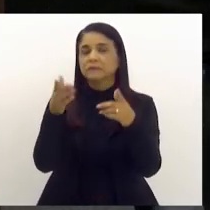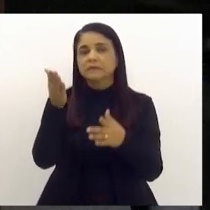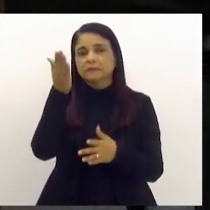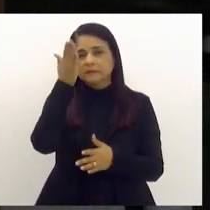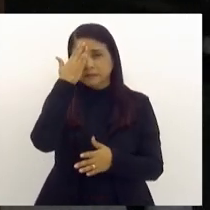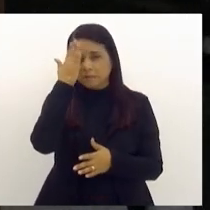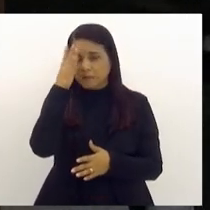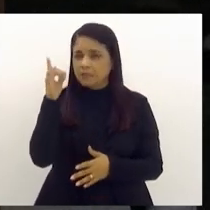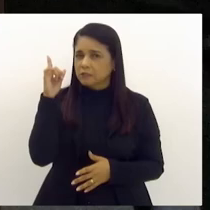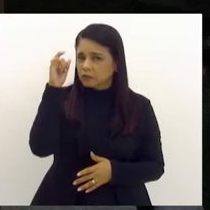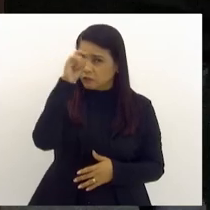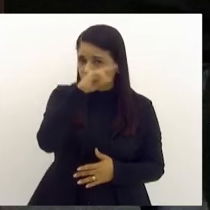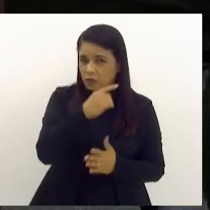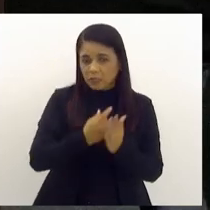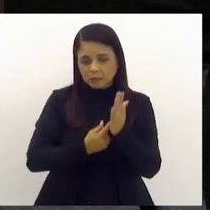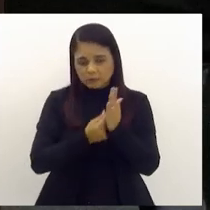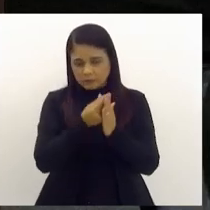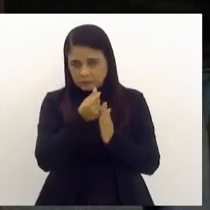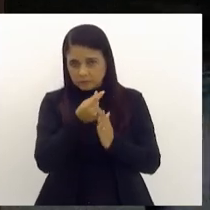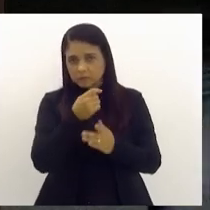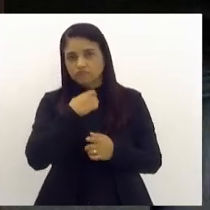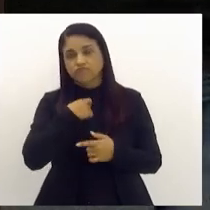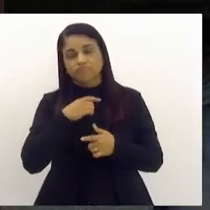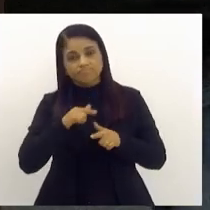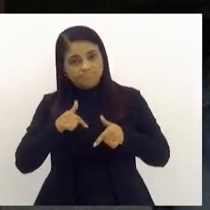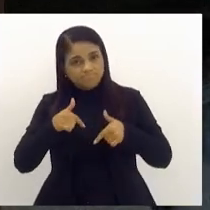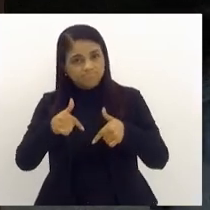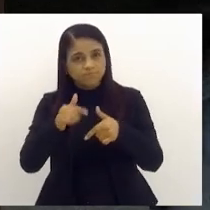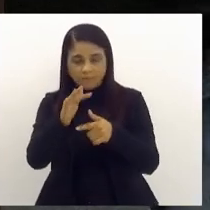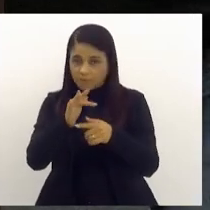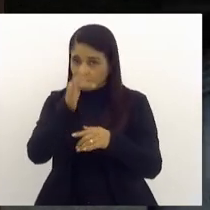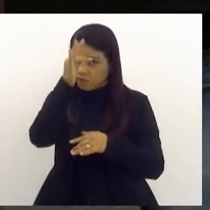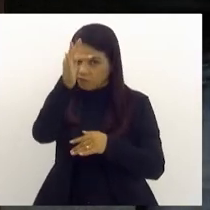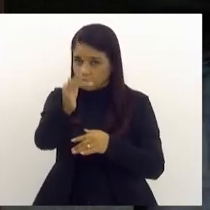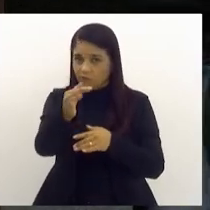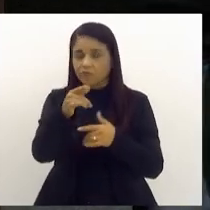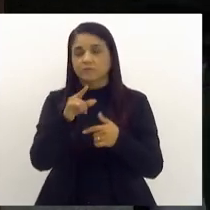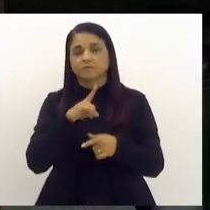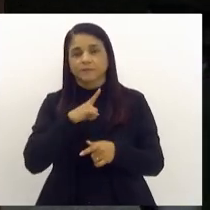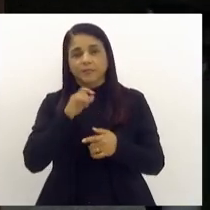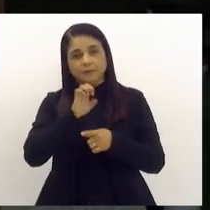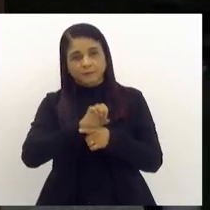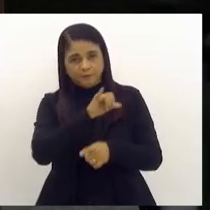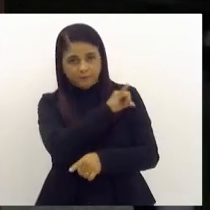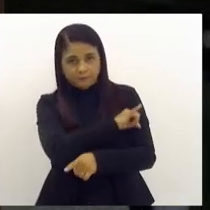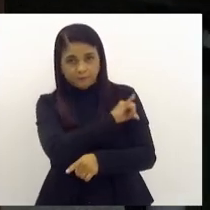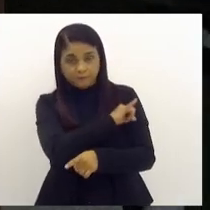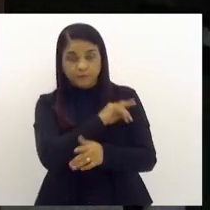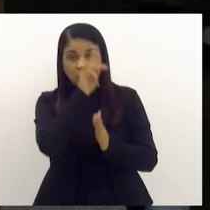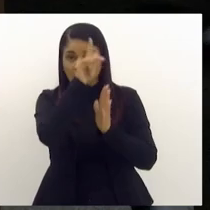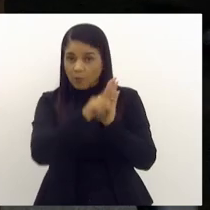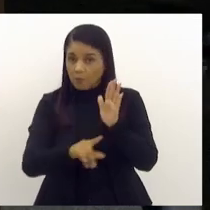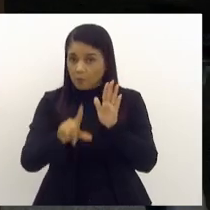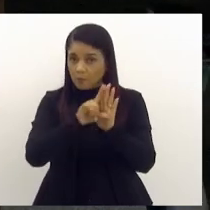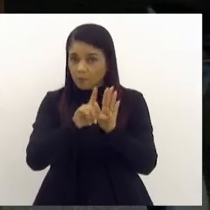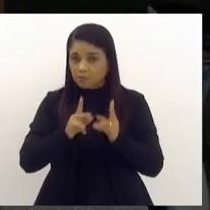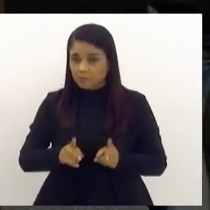das dificuldades orçamentárias que nós estamos por enfrentar aqui no Estado do Rio de Janeiro, o projeto mantém